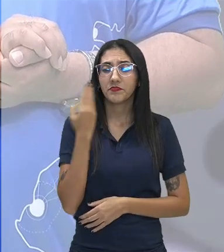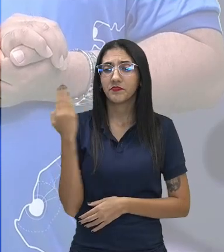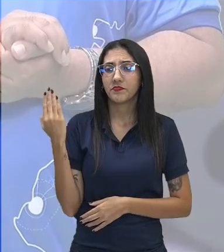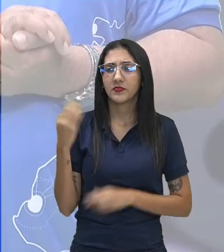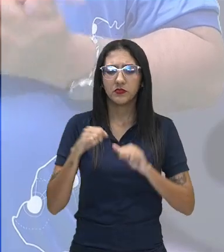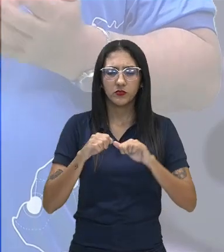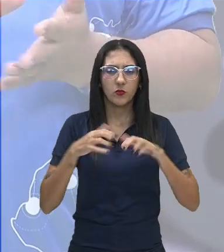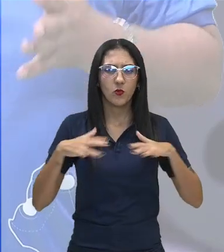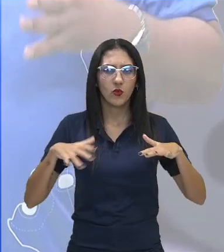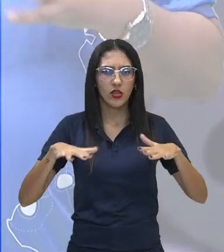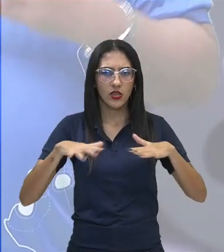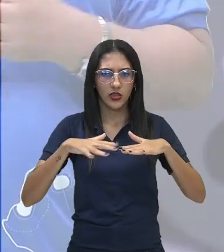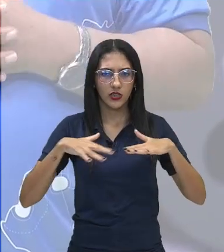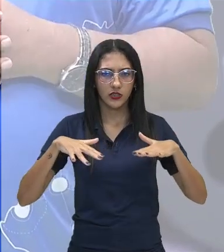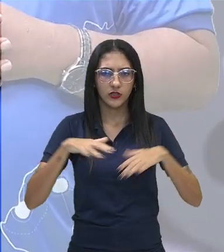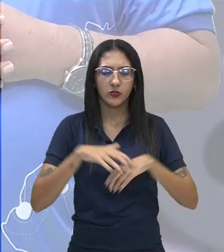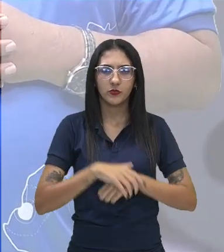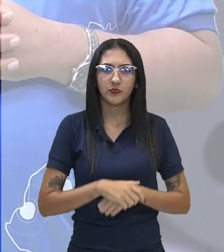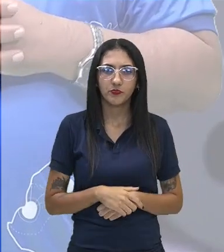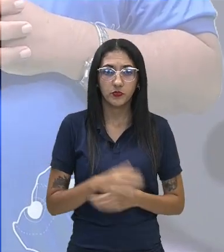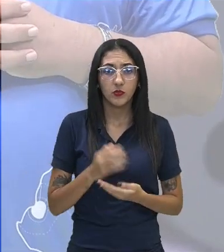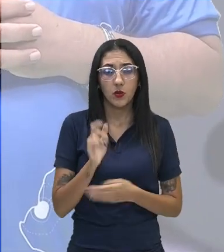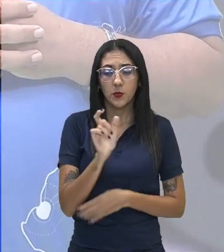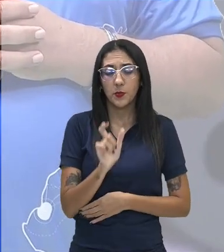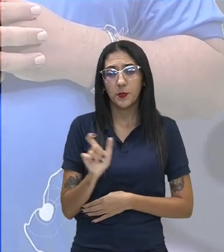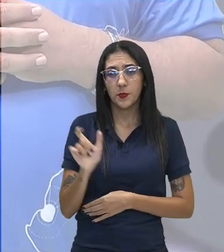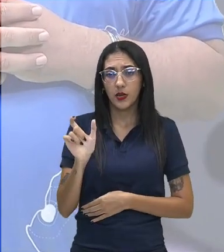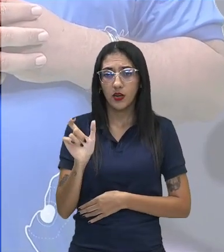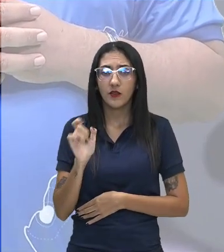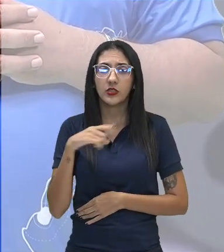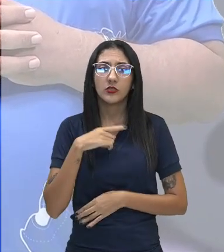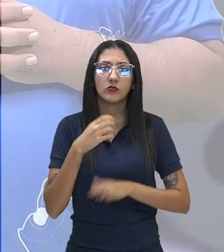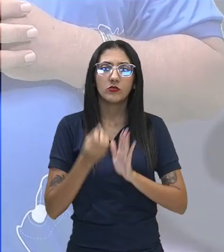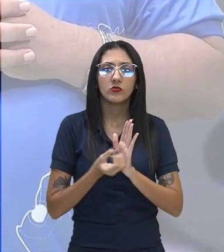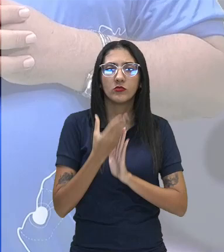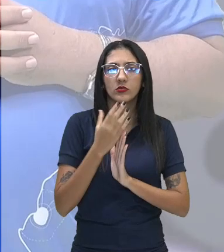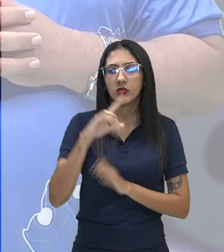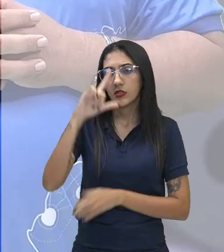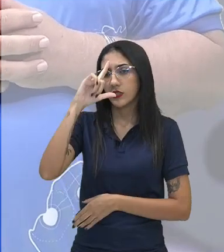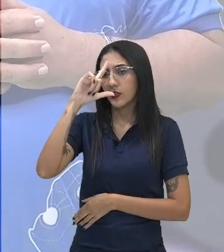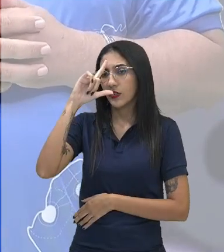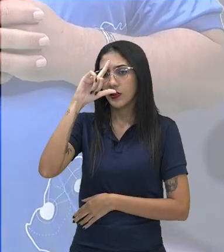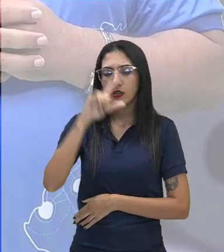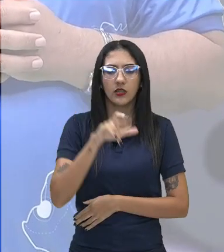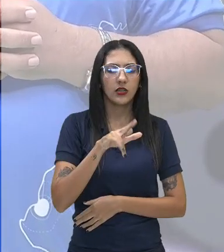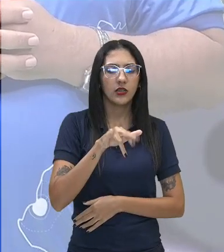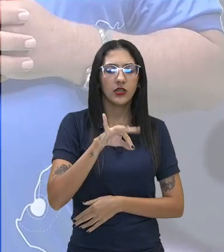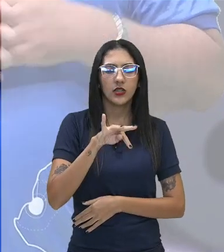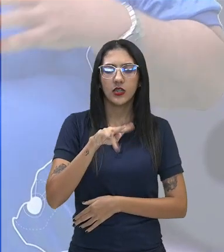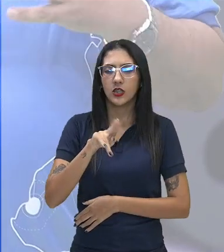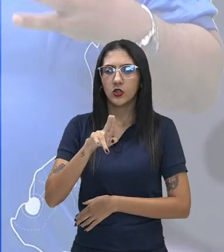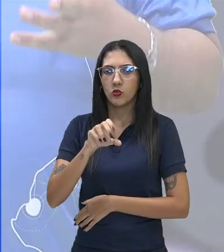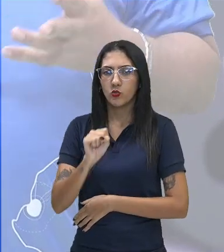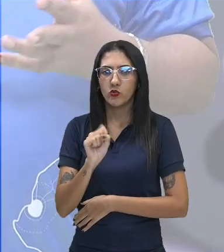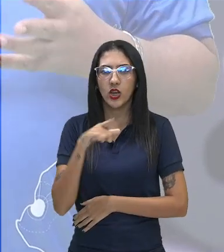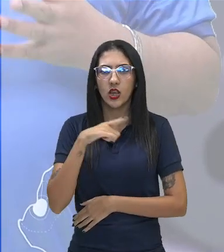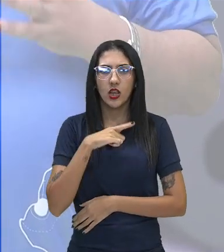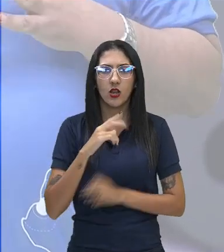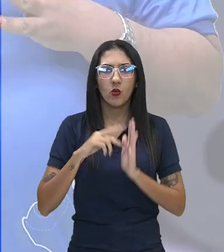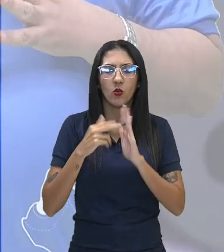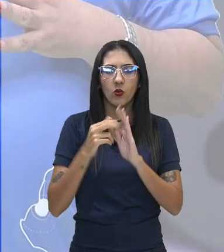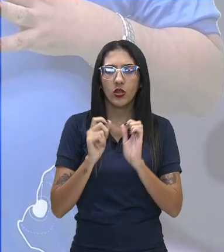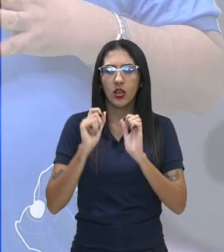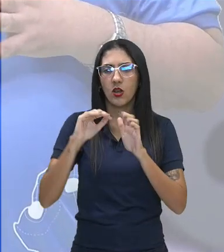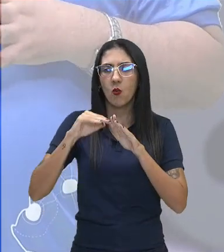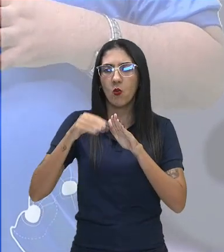ritos, Rito é uma palavra com origem no termo latim ritus. Trata-se de um